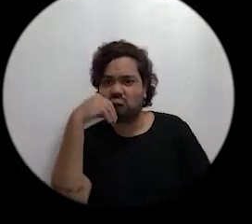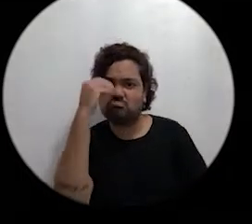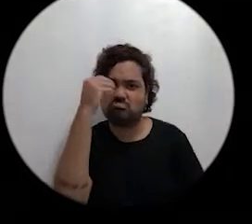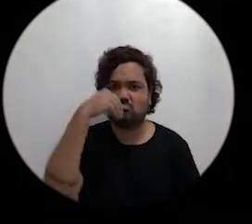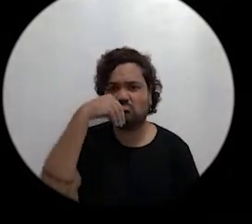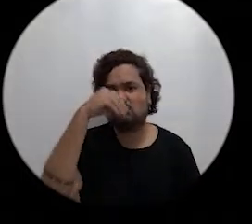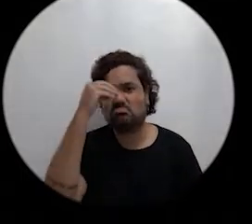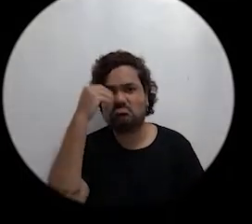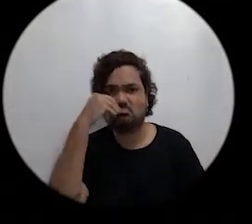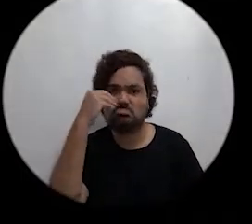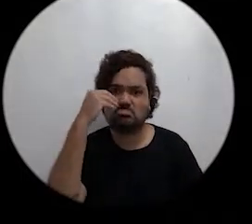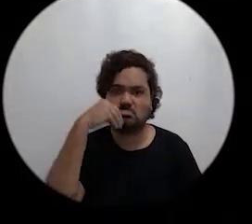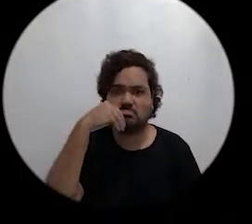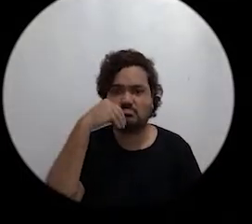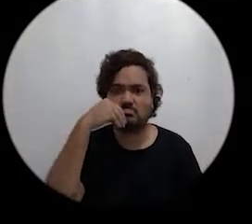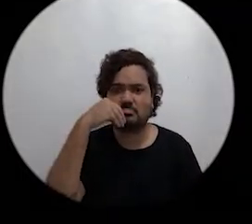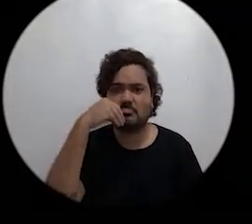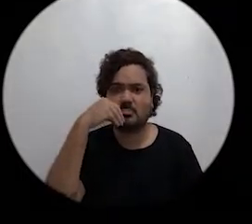enfraquecendo,